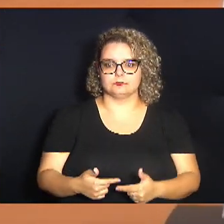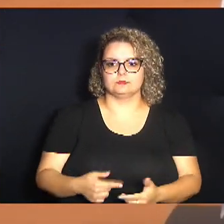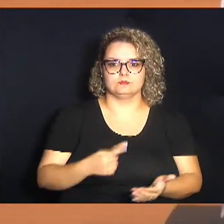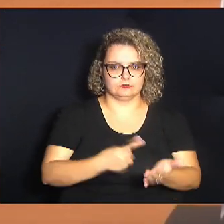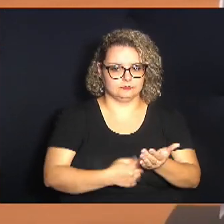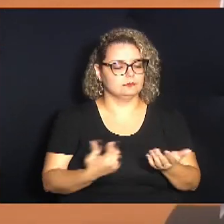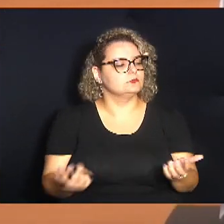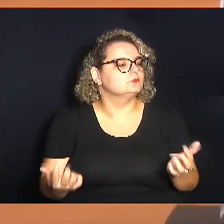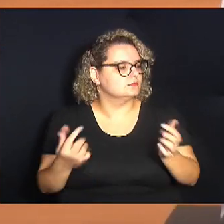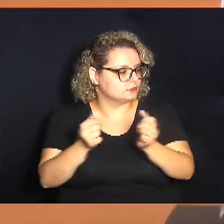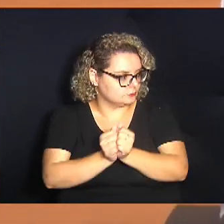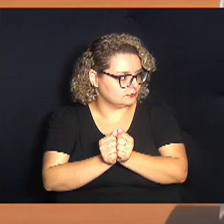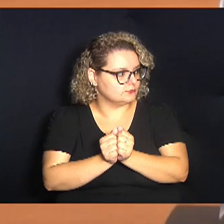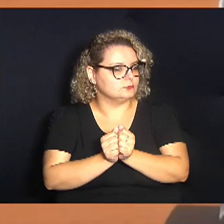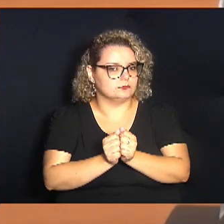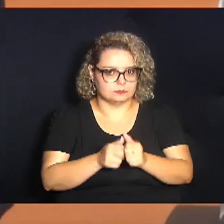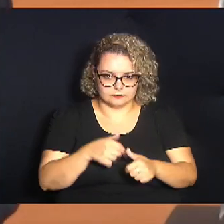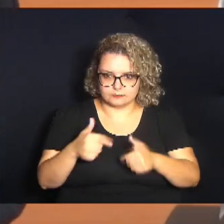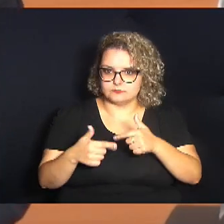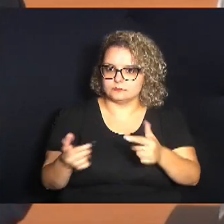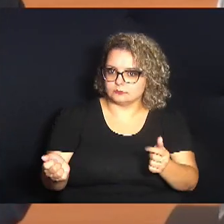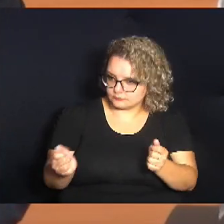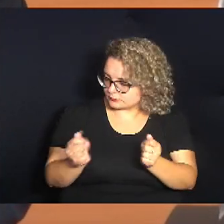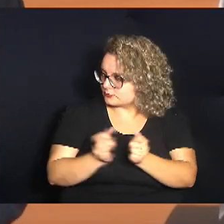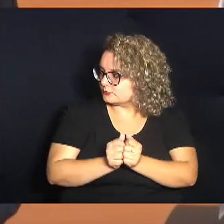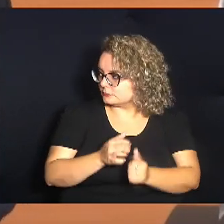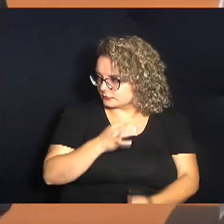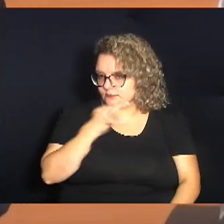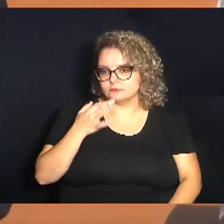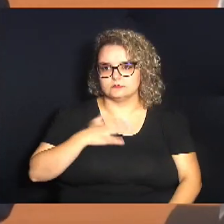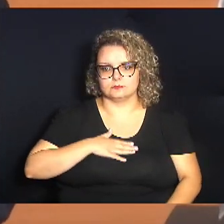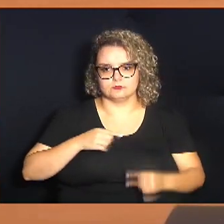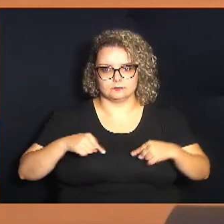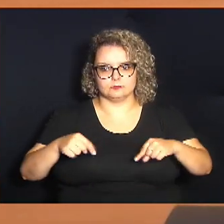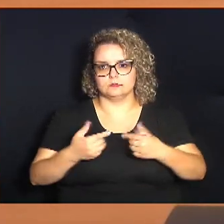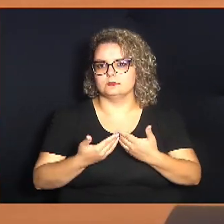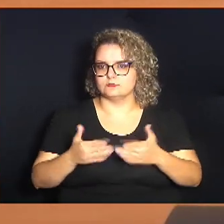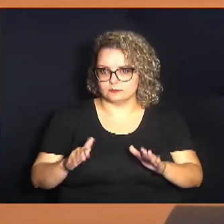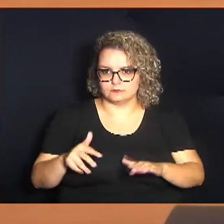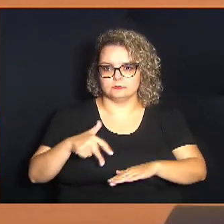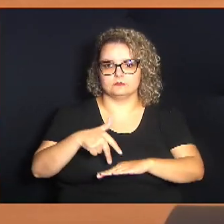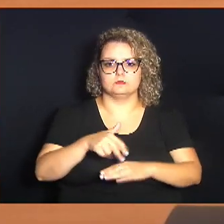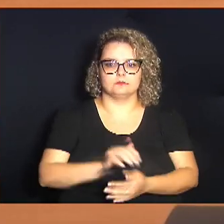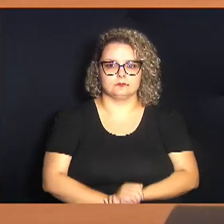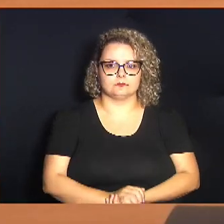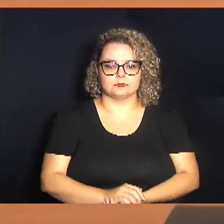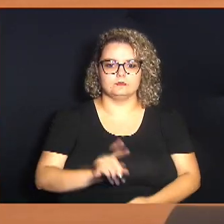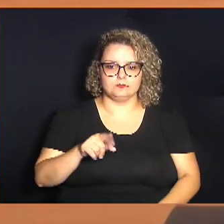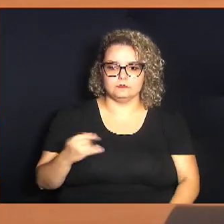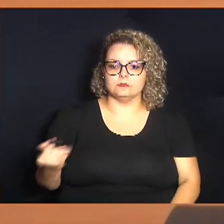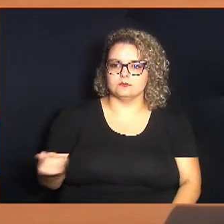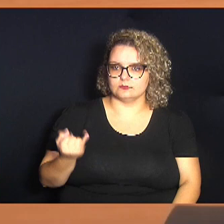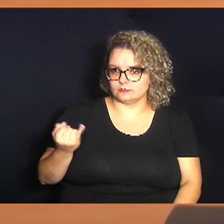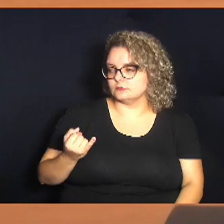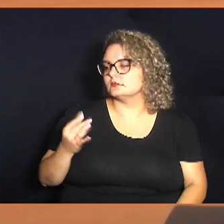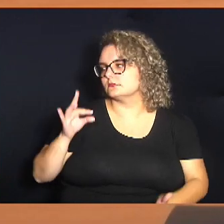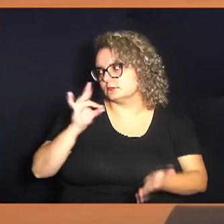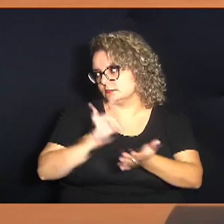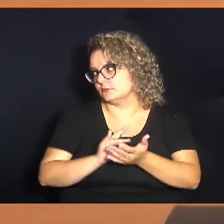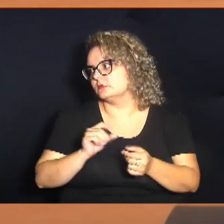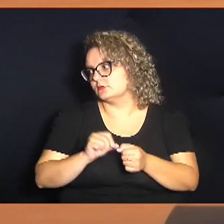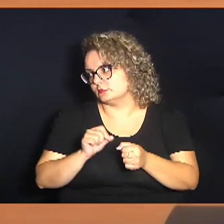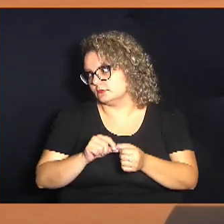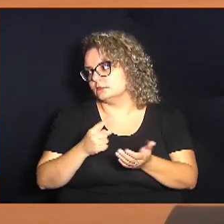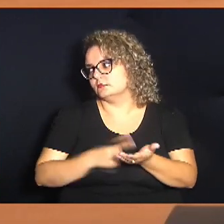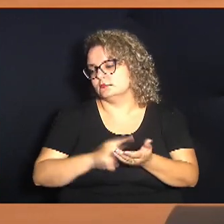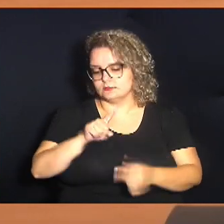conjunta, trabalharmos juntos, meu gabinete está à disposição. É muito importante realmente nós fazermos essa agenda o ano